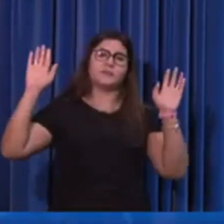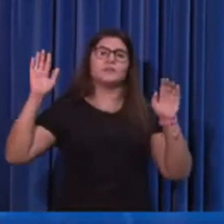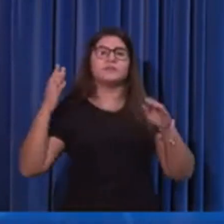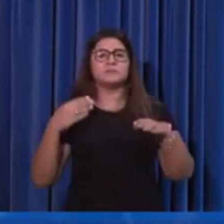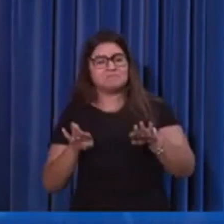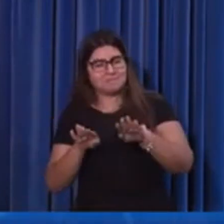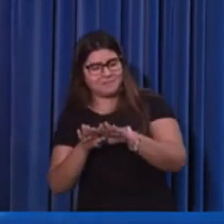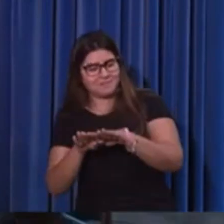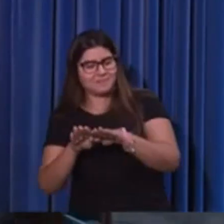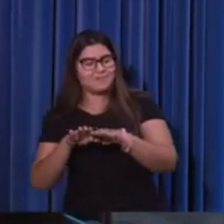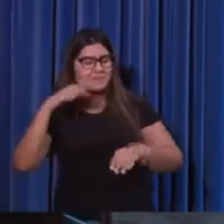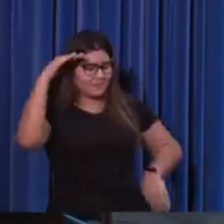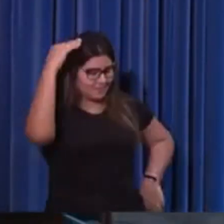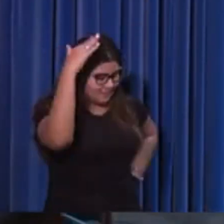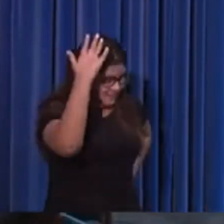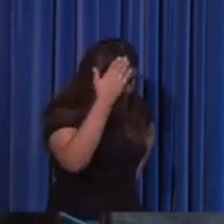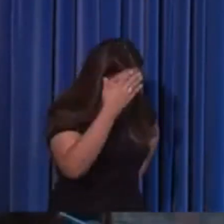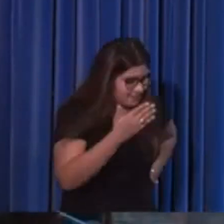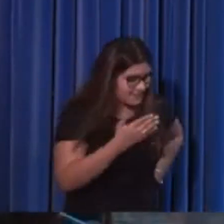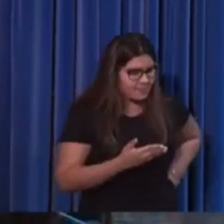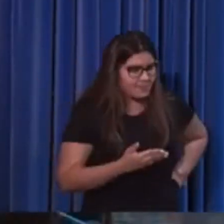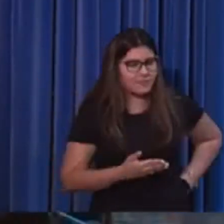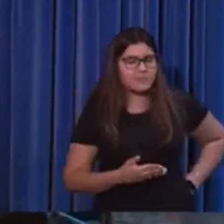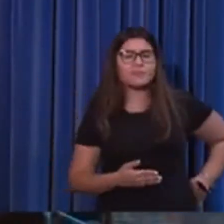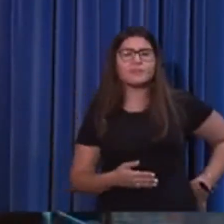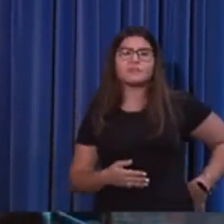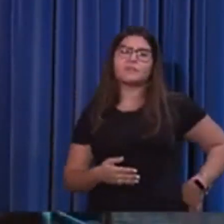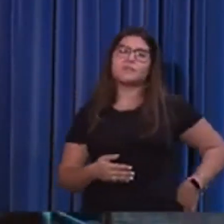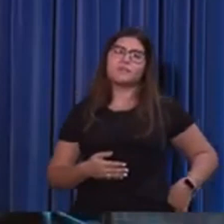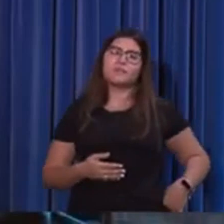e honra.